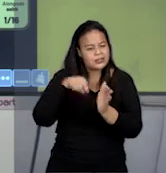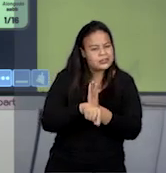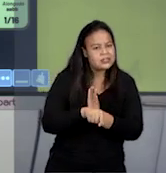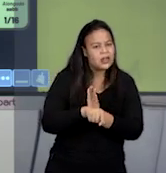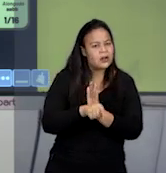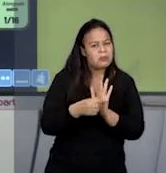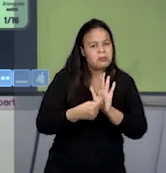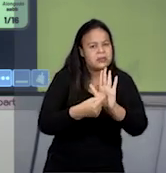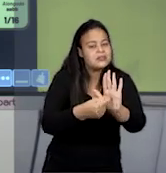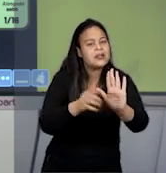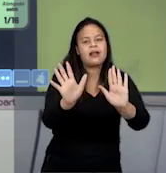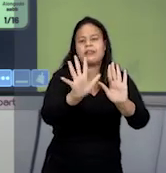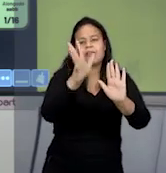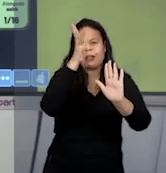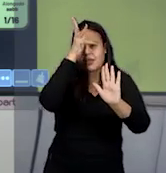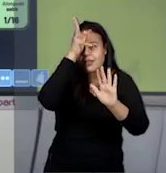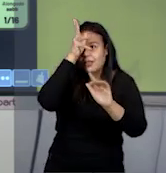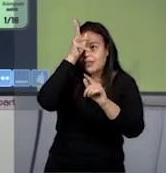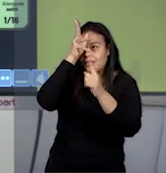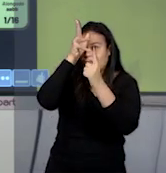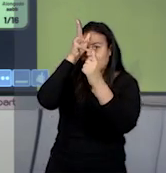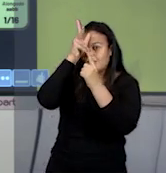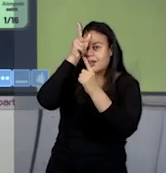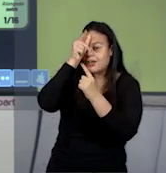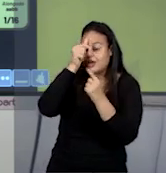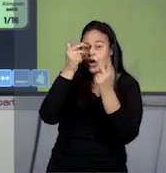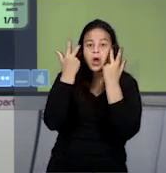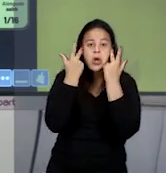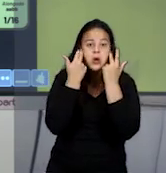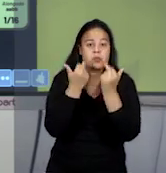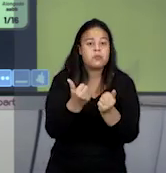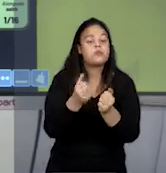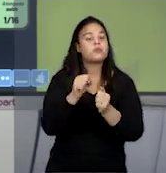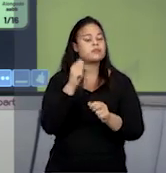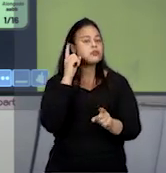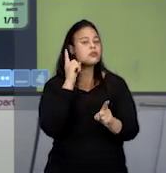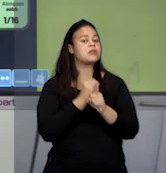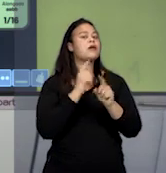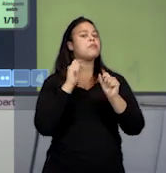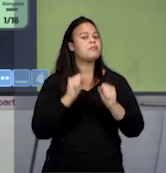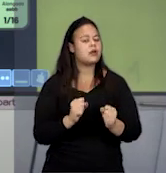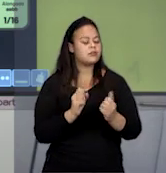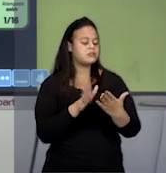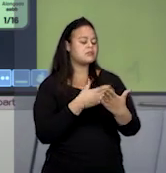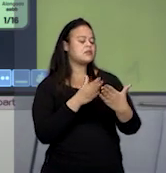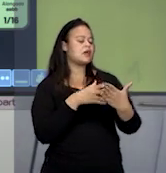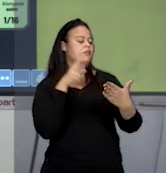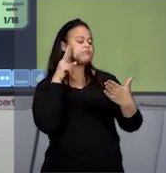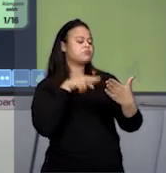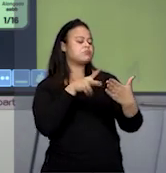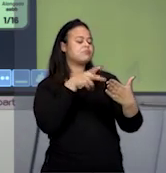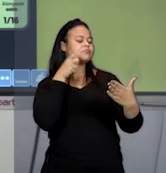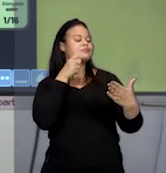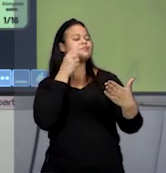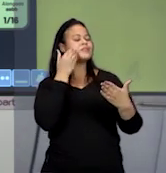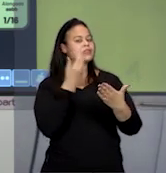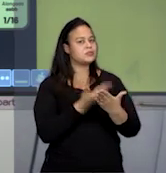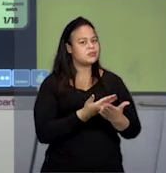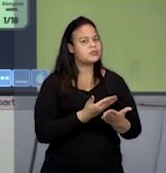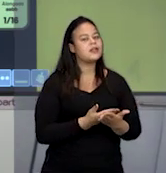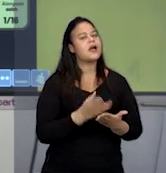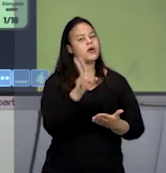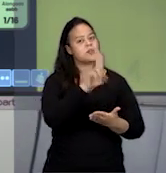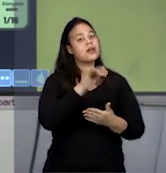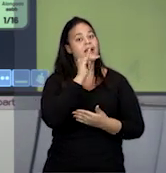a questão da crista das galinhas, que é muito comum. E você vai encontrar aí, por exemplo, em qualquer livro didático. E é o exemplo mais